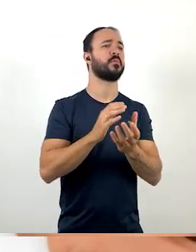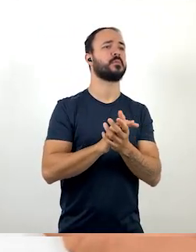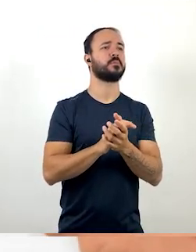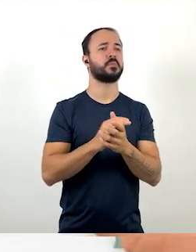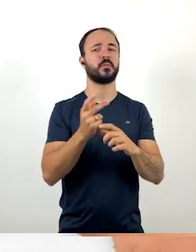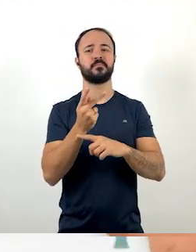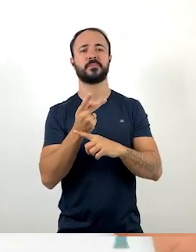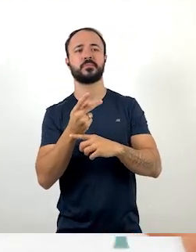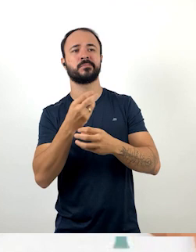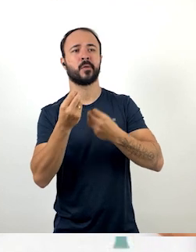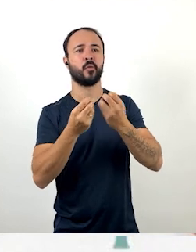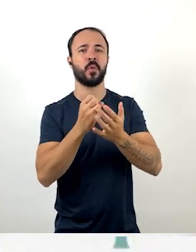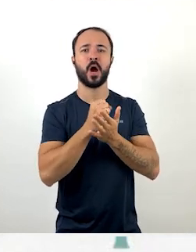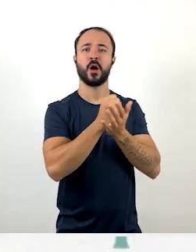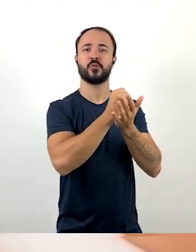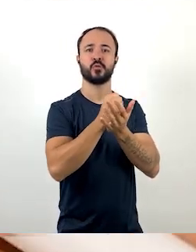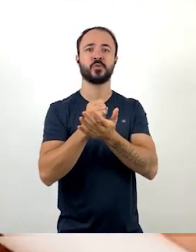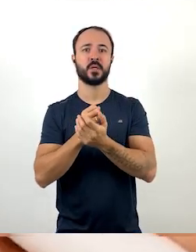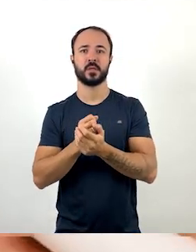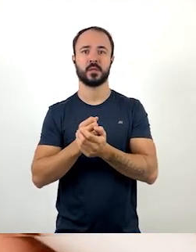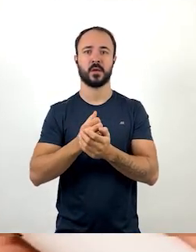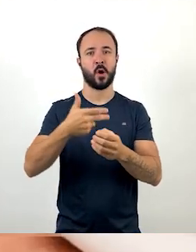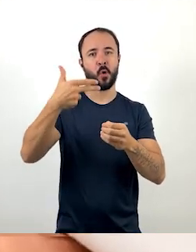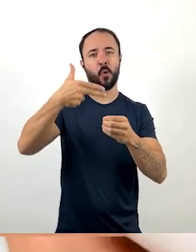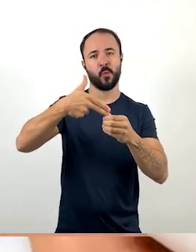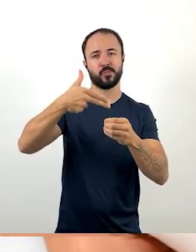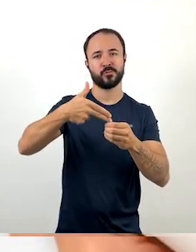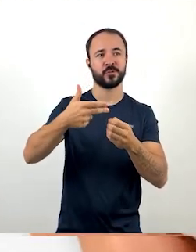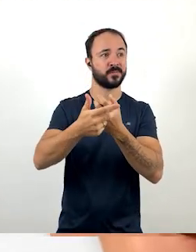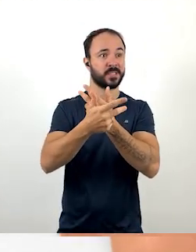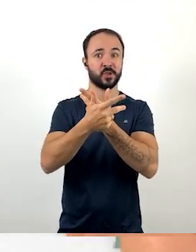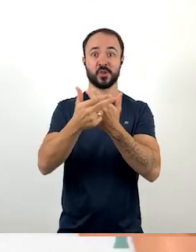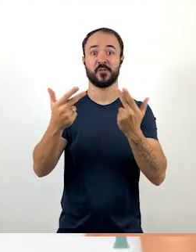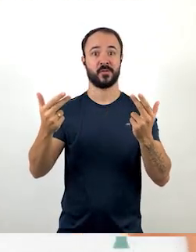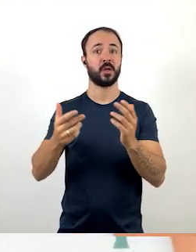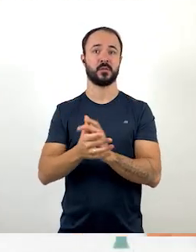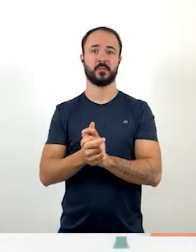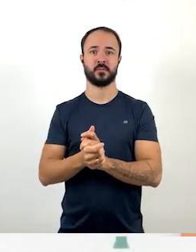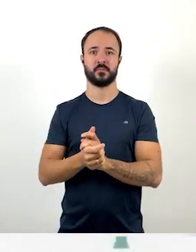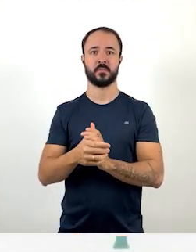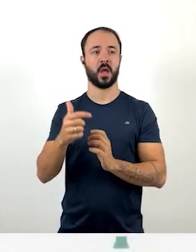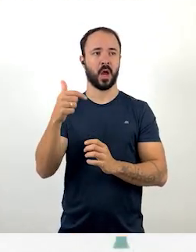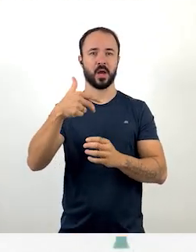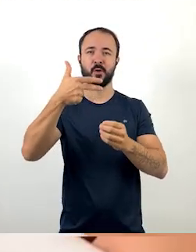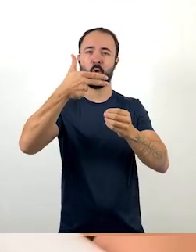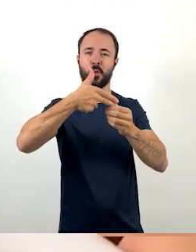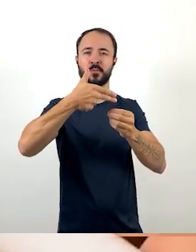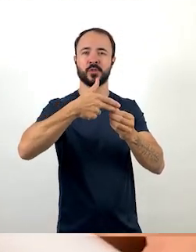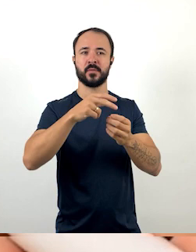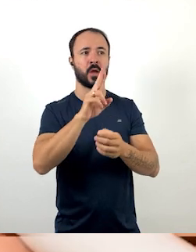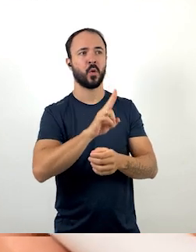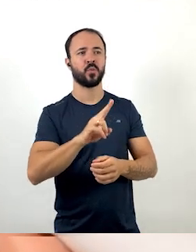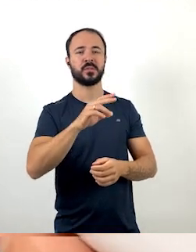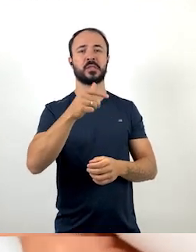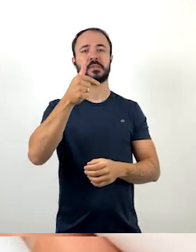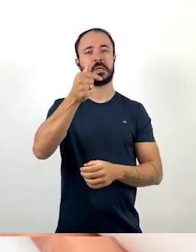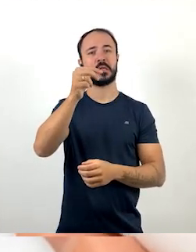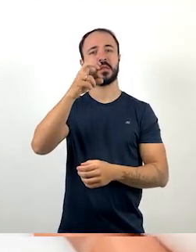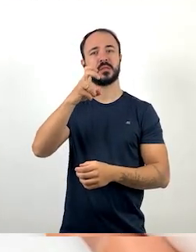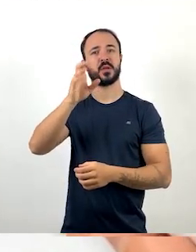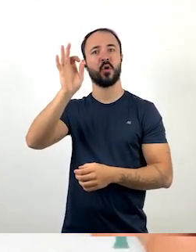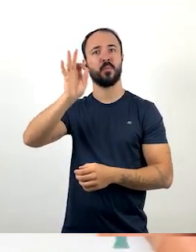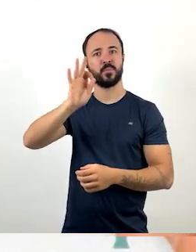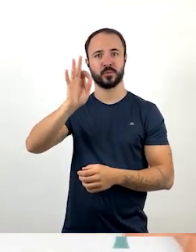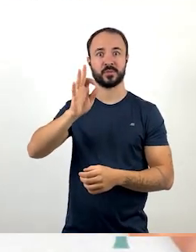aos combustíveis fósseis. Hoje em dia, esses combustíveis são utilizados para suprir 75% dessa demanda